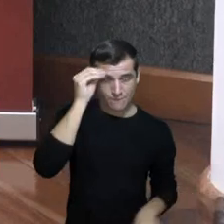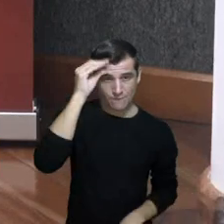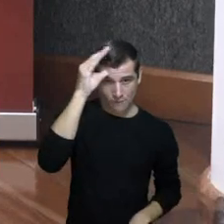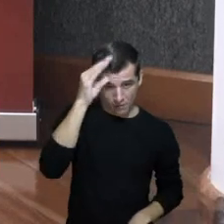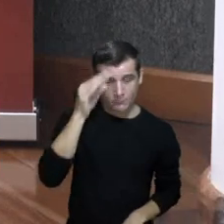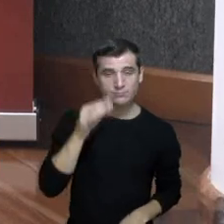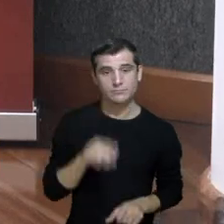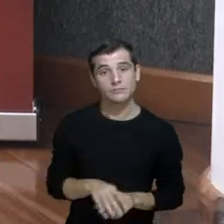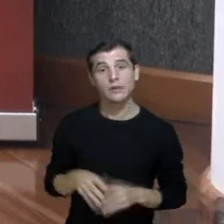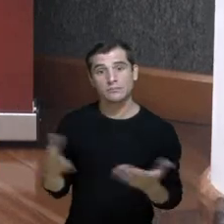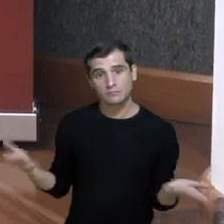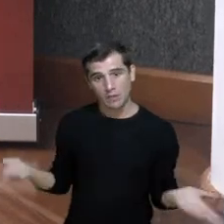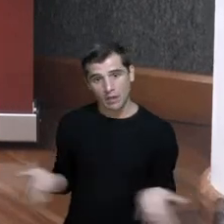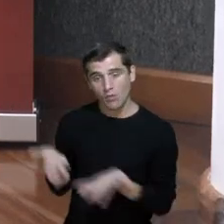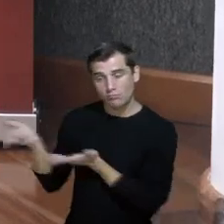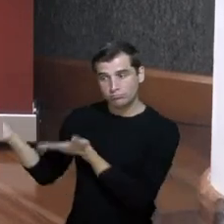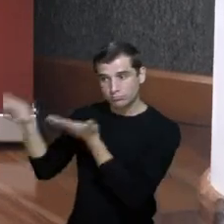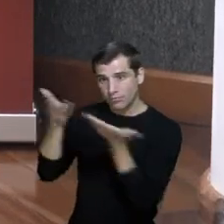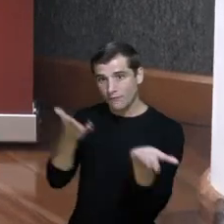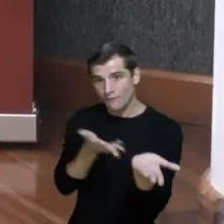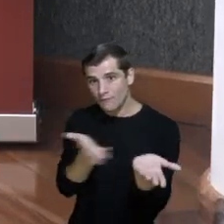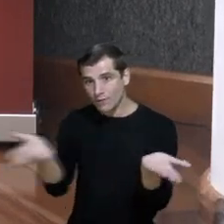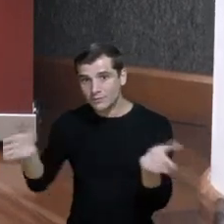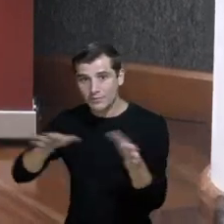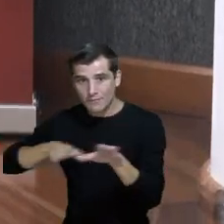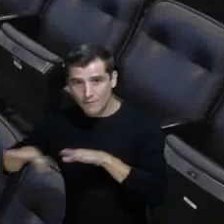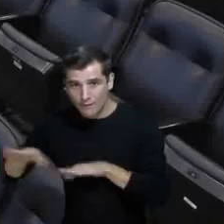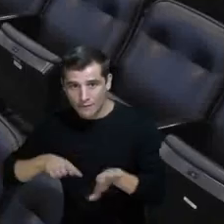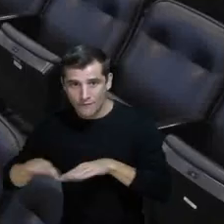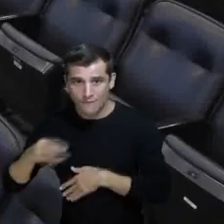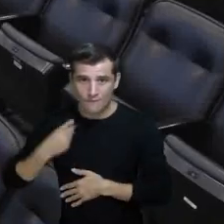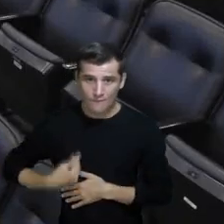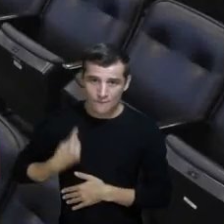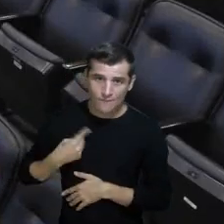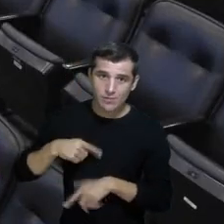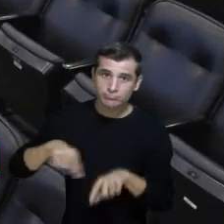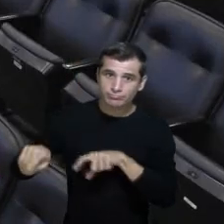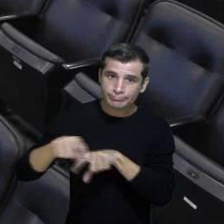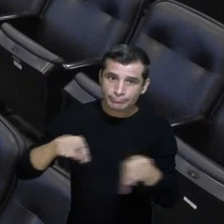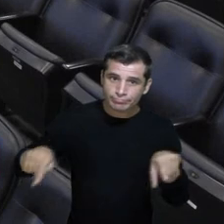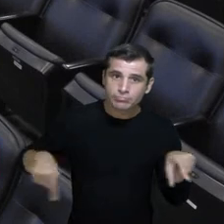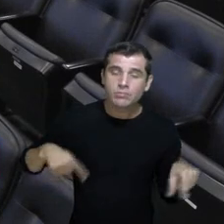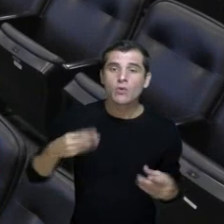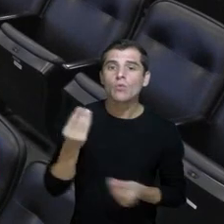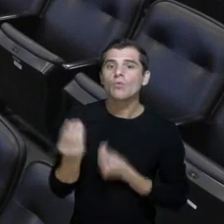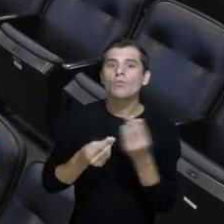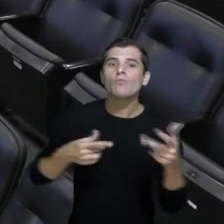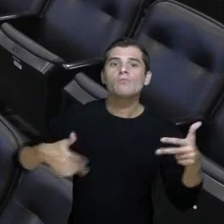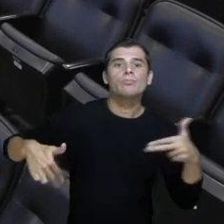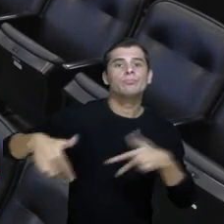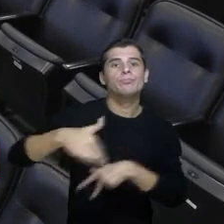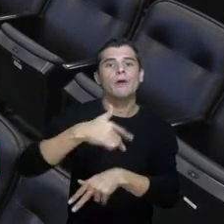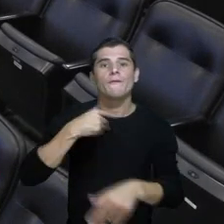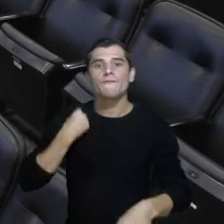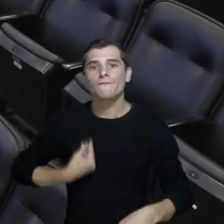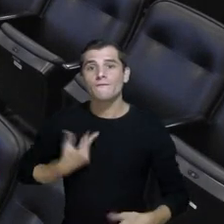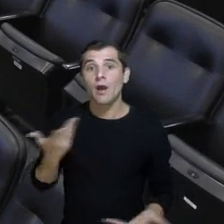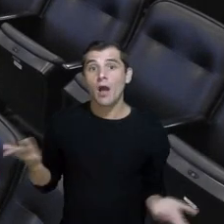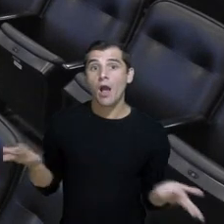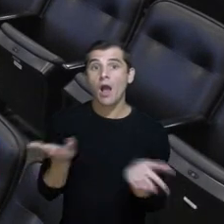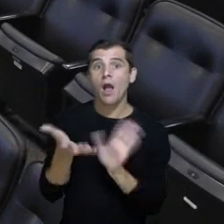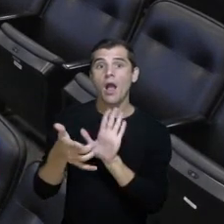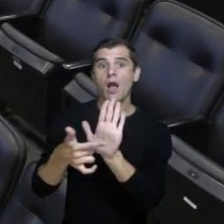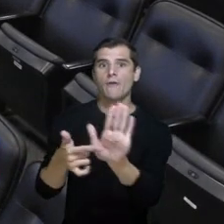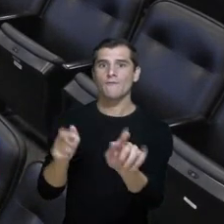faça um movimento saiam de perto do coleguinha que vocês estão aí vamos nos movimentar um pouco e a gente vai fazer aqui